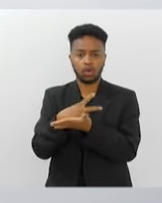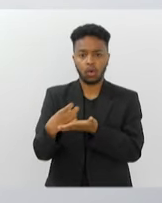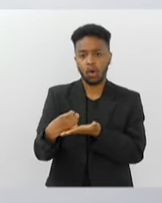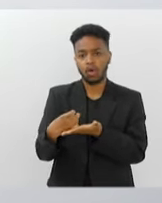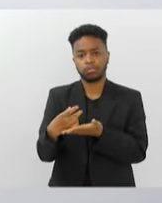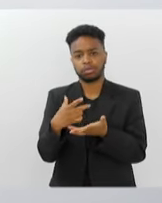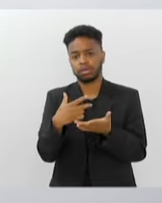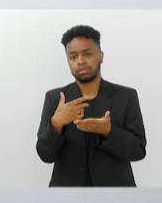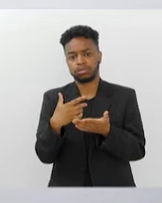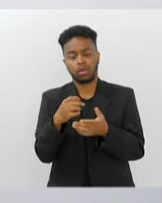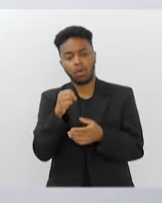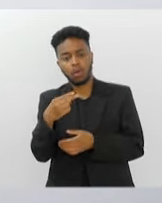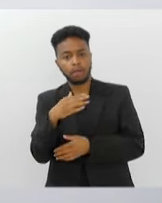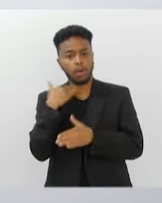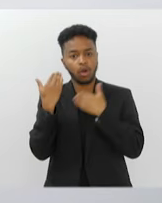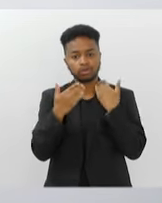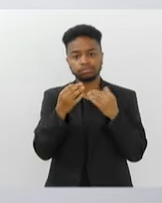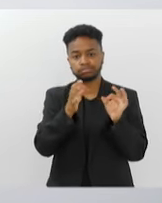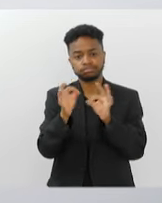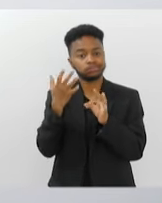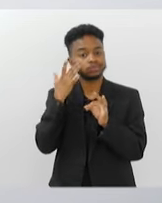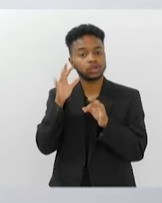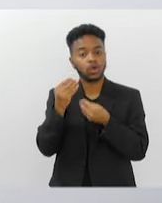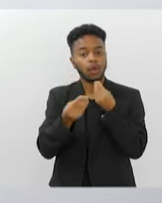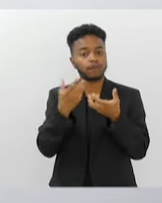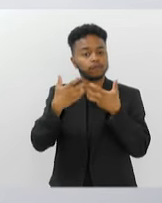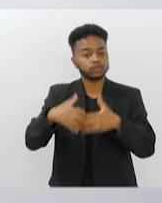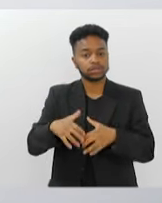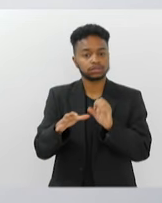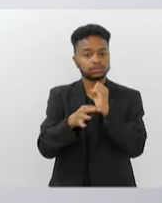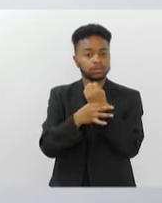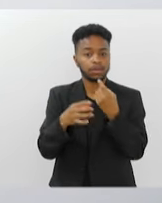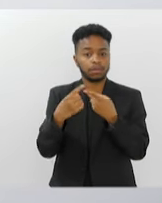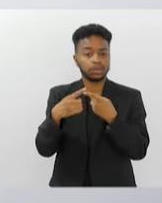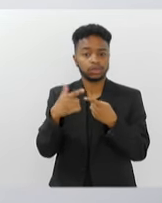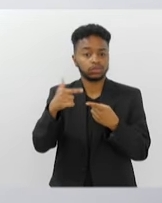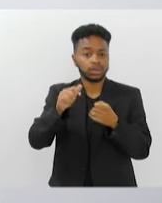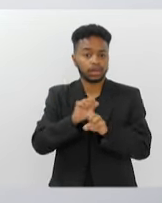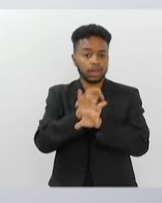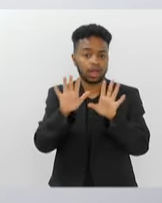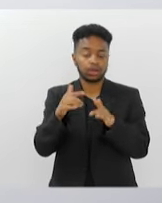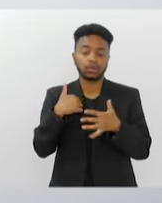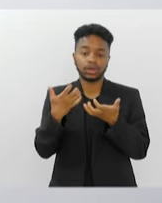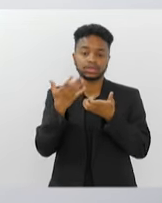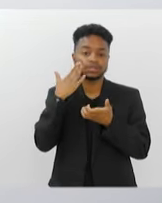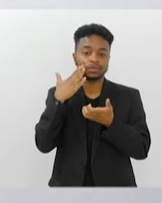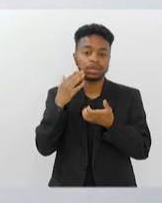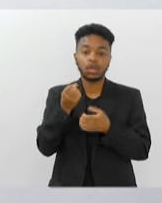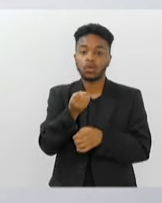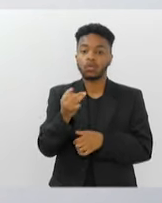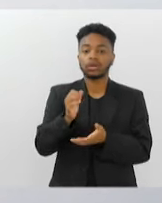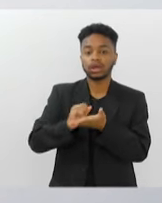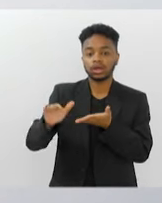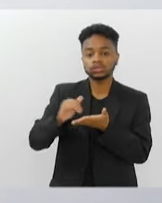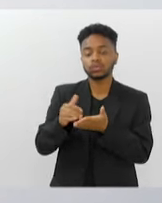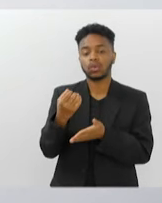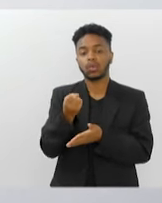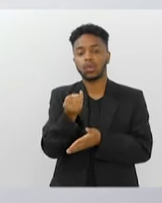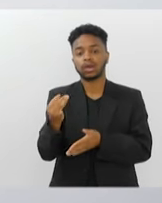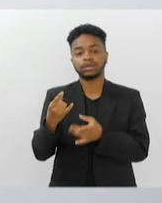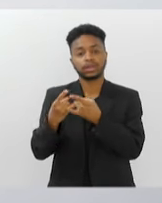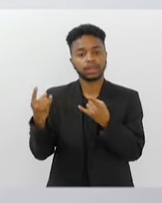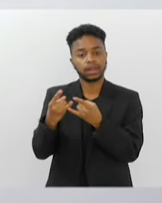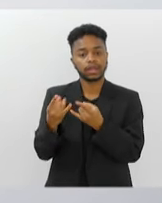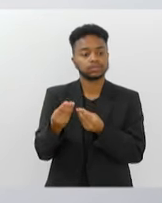fraude de uma morte ninguém sabe porque não tá claro para ninguém então as perguntas que eu quero saber isso quanto gastou quantos ingresso recebeu e